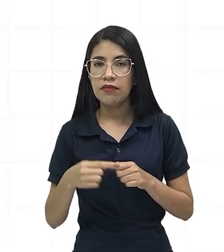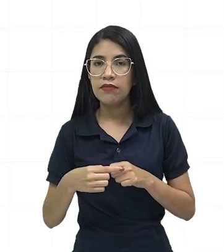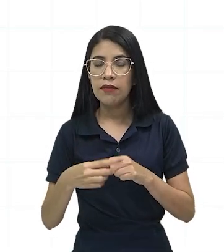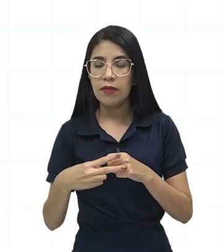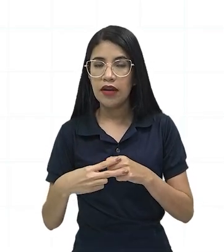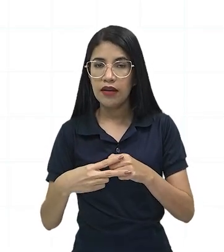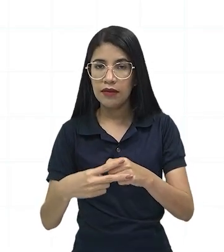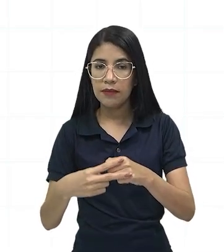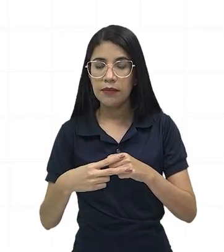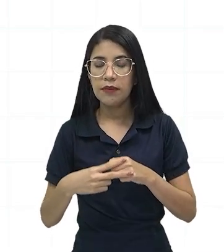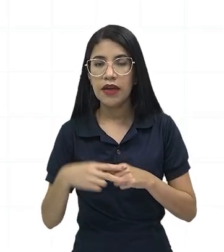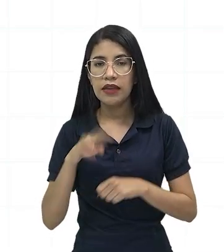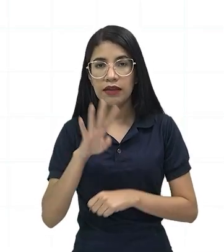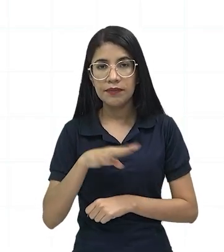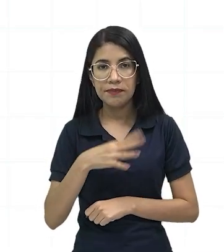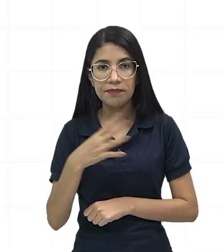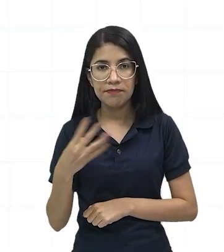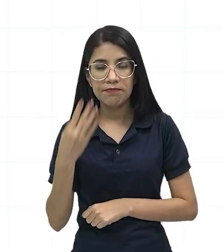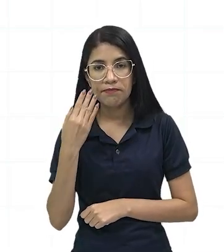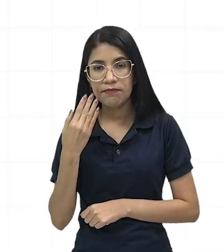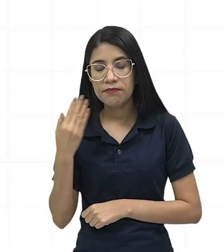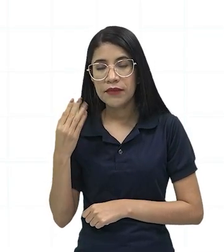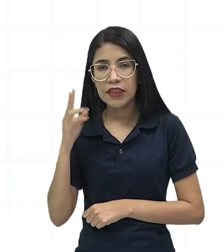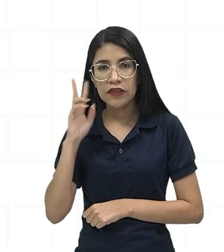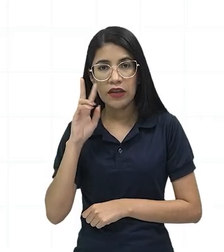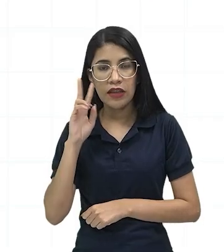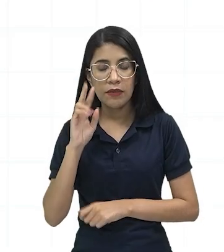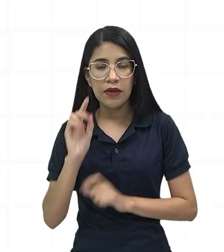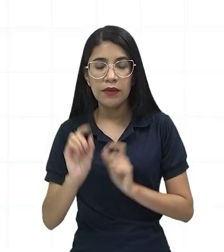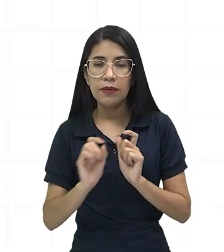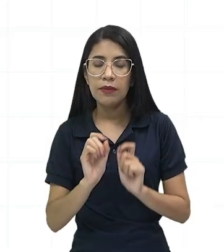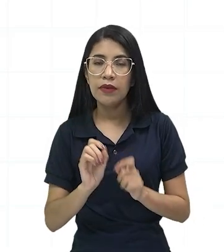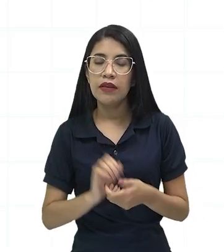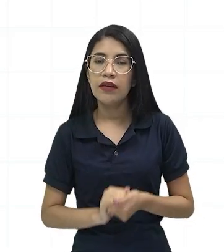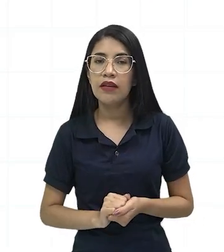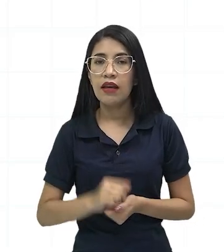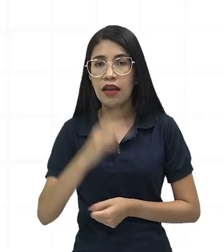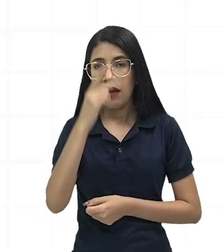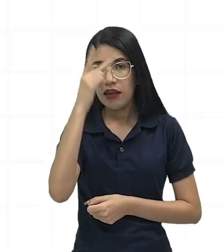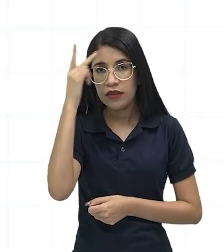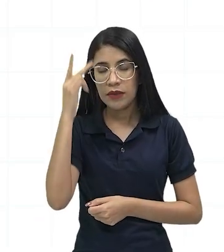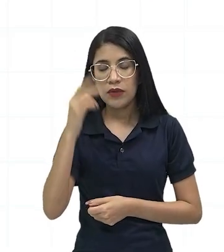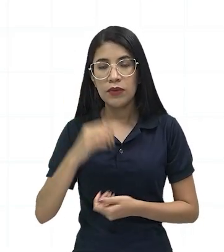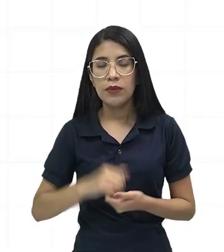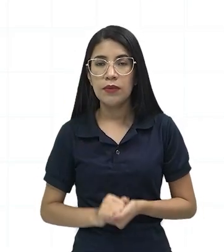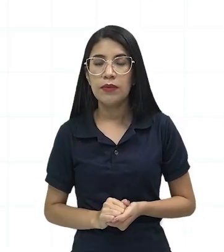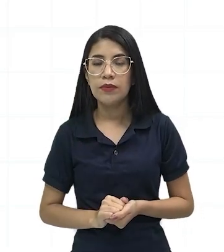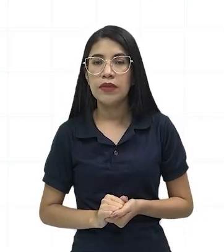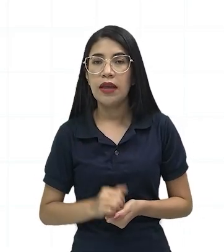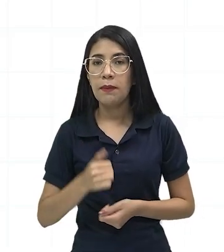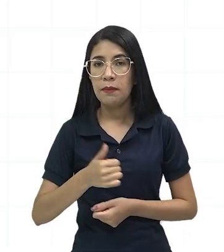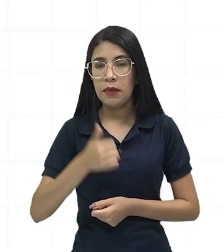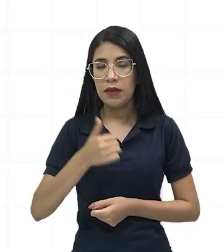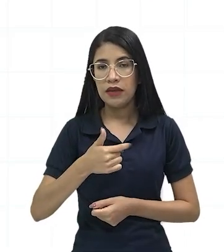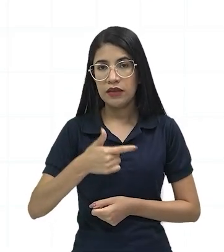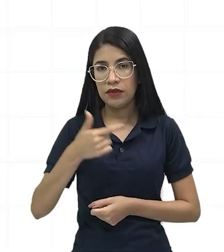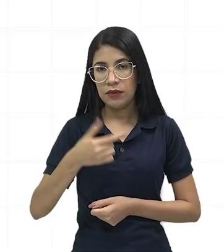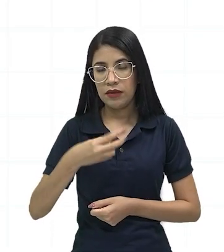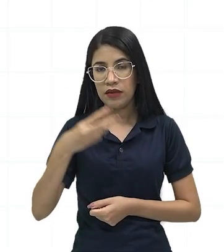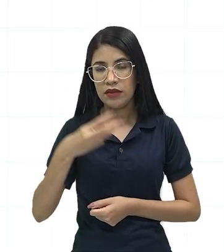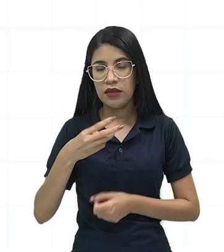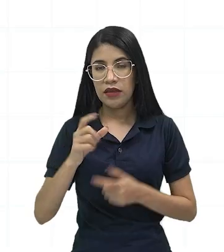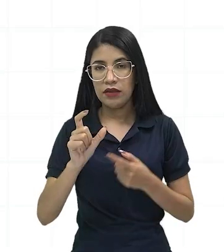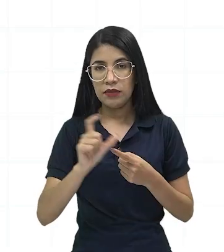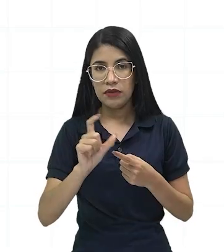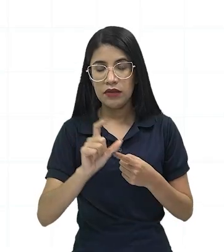aqui, para a gente relembrar um pouquinho sobre essas pessoas. Primeira, segunda pessoa do singular, eu,